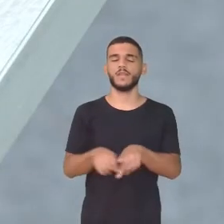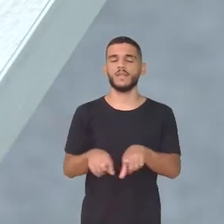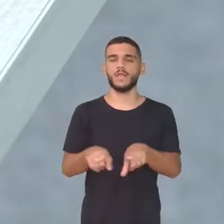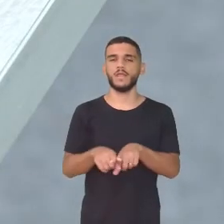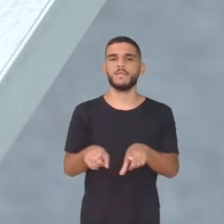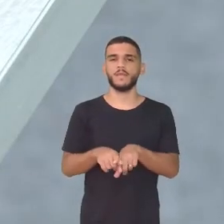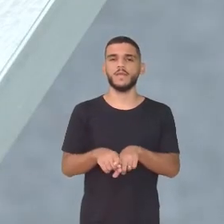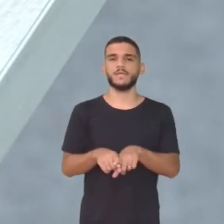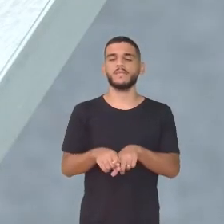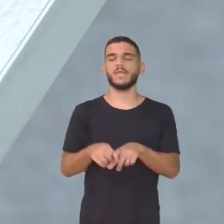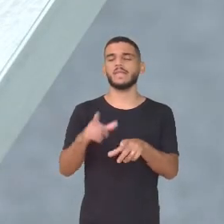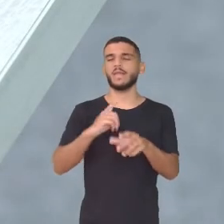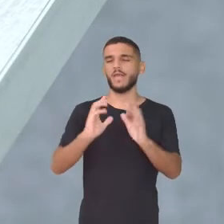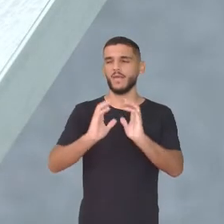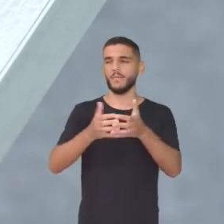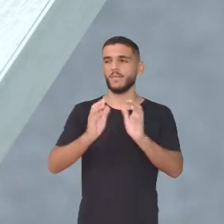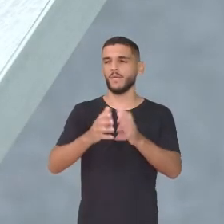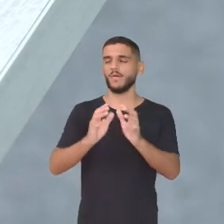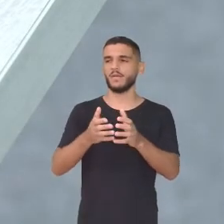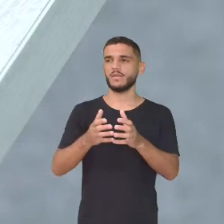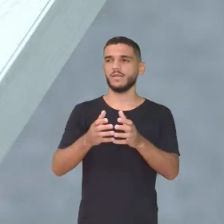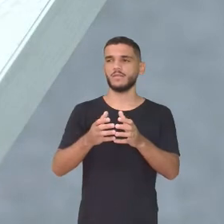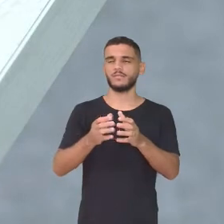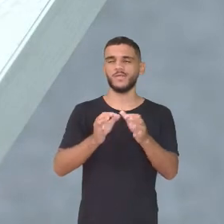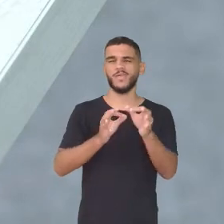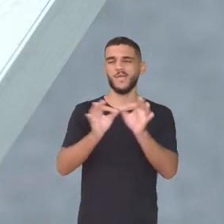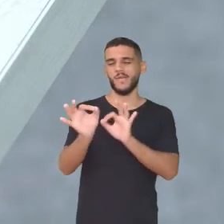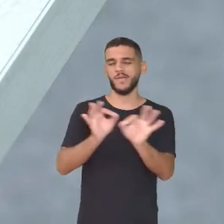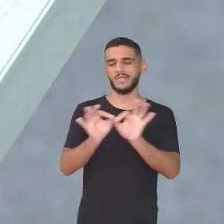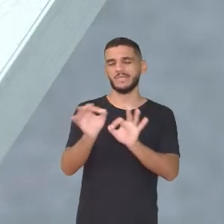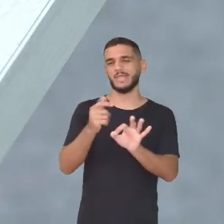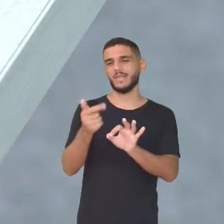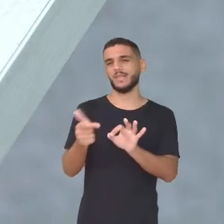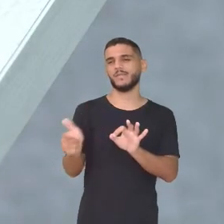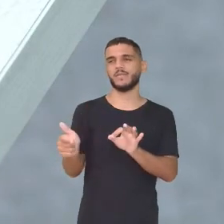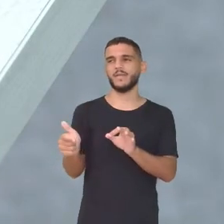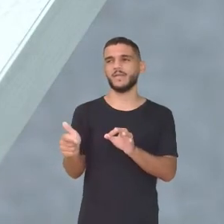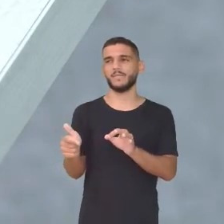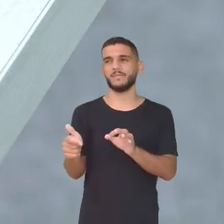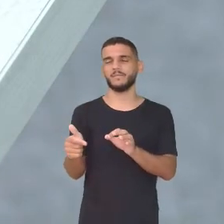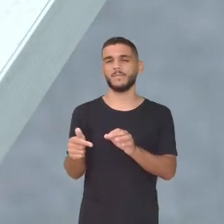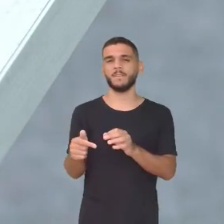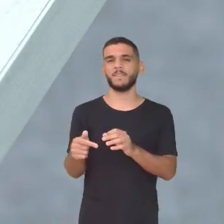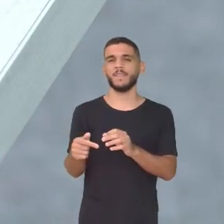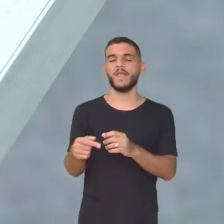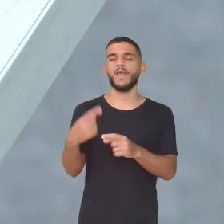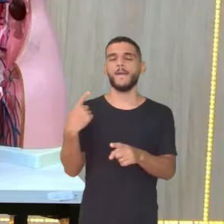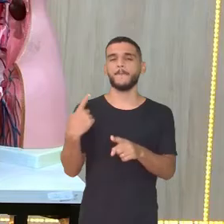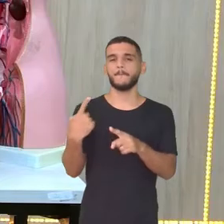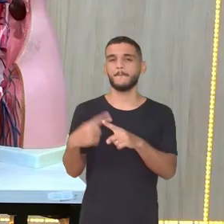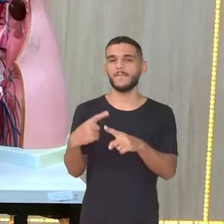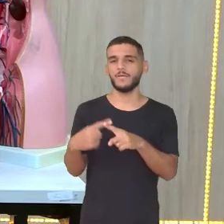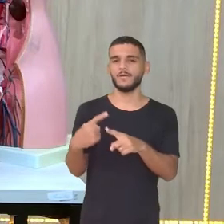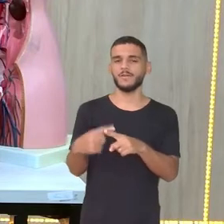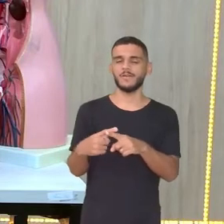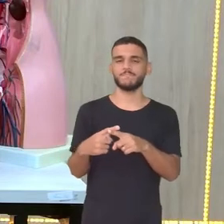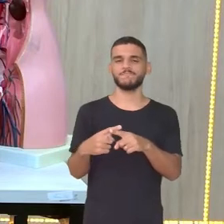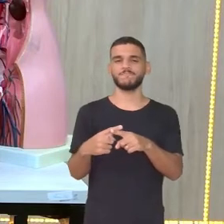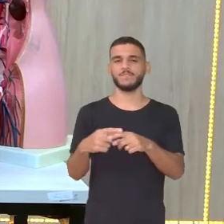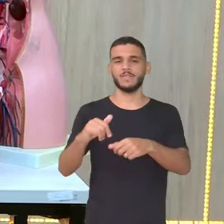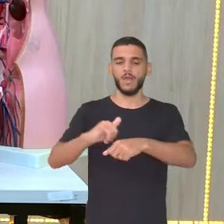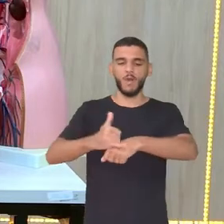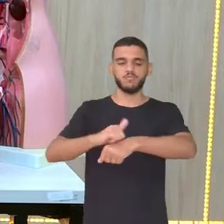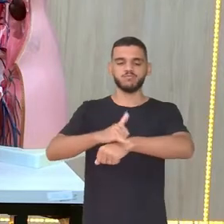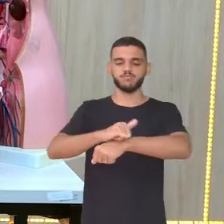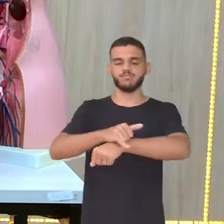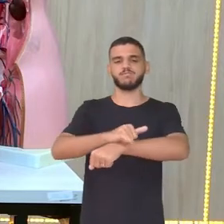Todas essas bolinhas aqui, elas estão desorganizadas, porque o tecido adiposo, onde ele tem espaço, ele vai apertando. E aí é o acúmulo